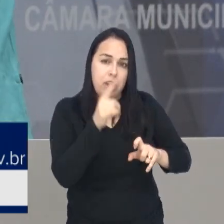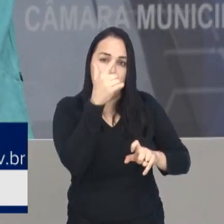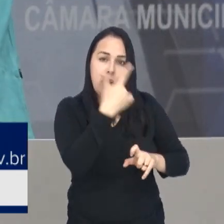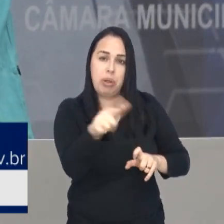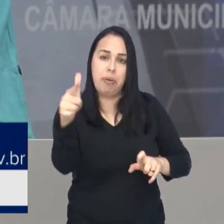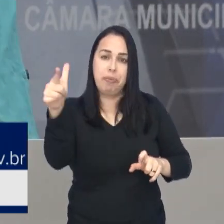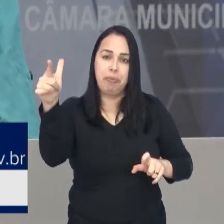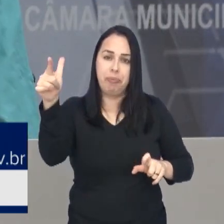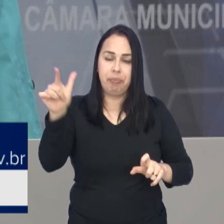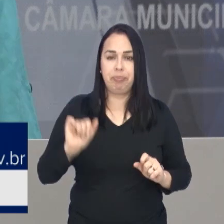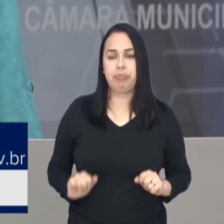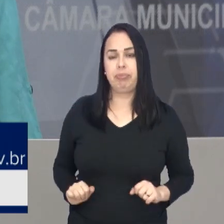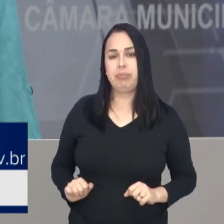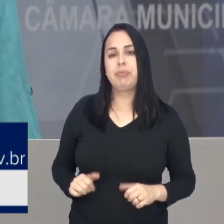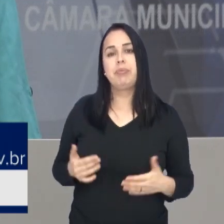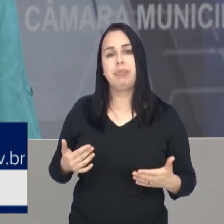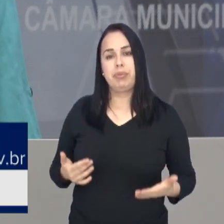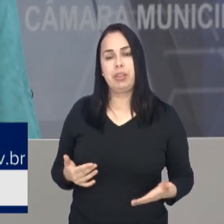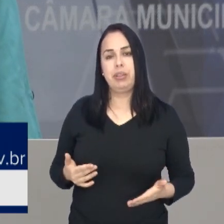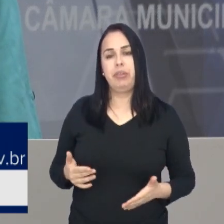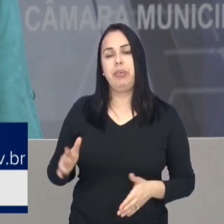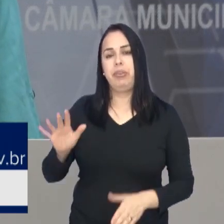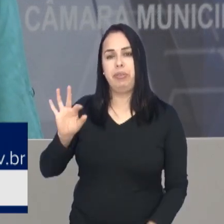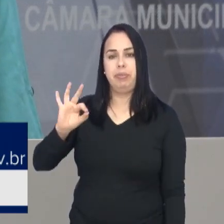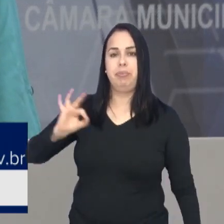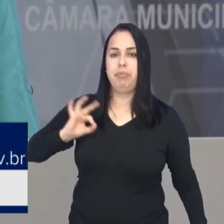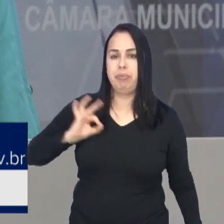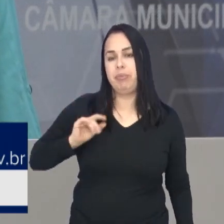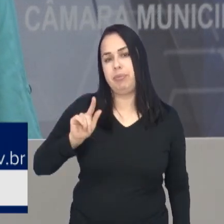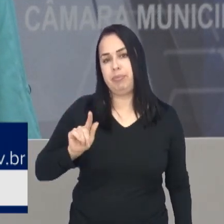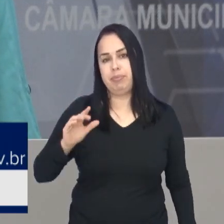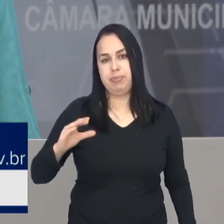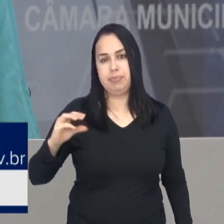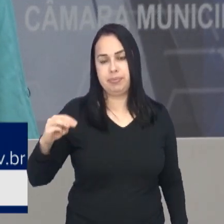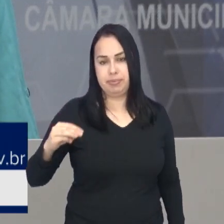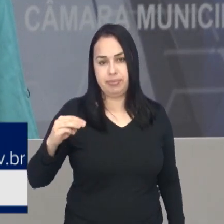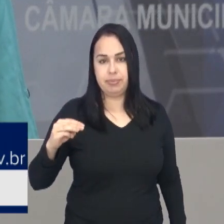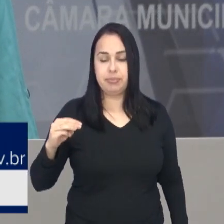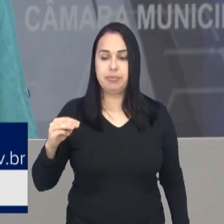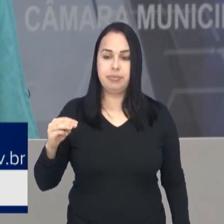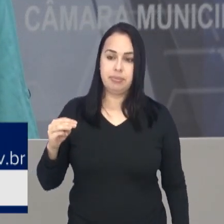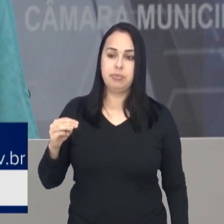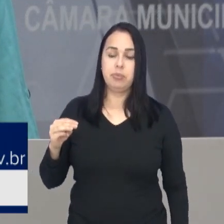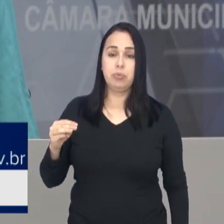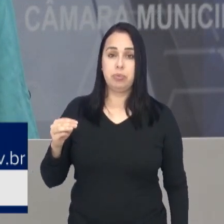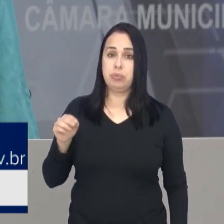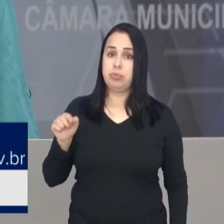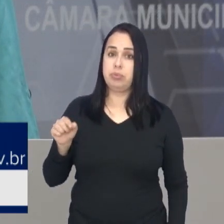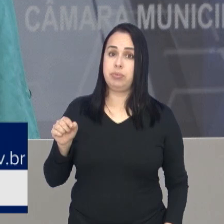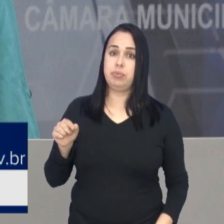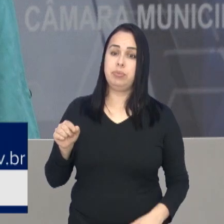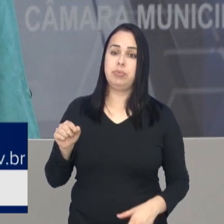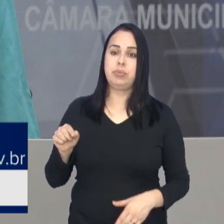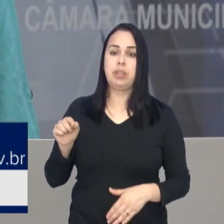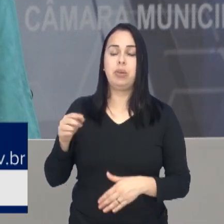temos. Mesma coisa que a guarda municipal. O concurso da guarda está em